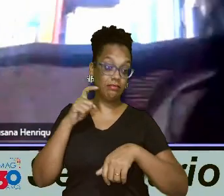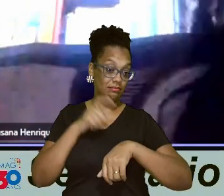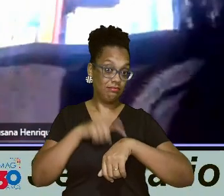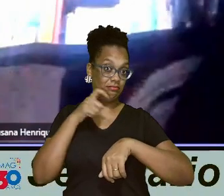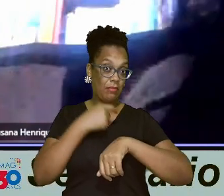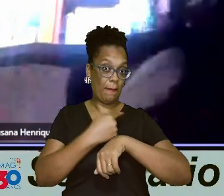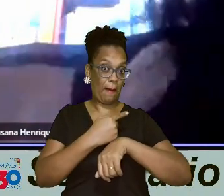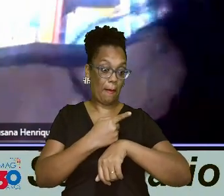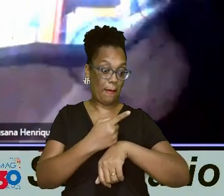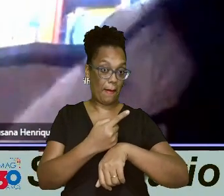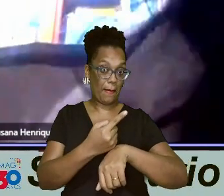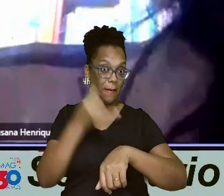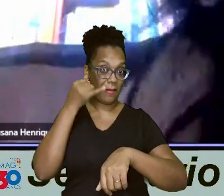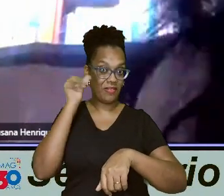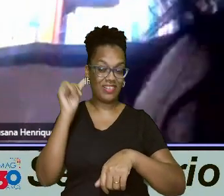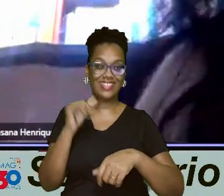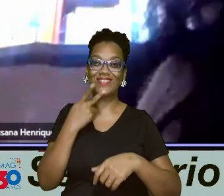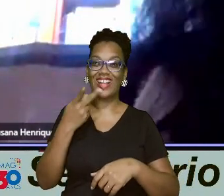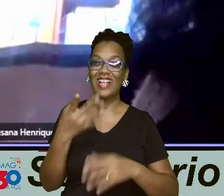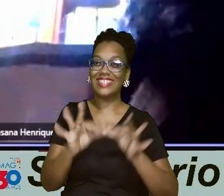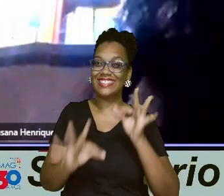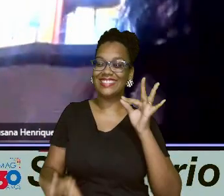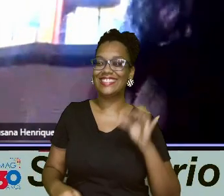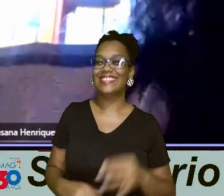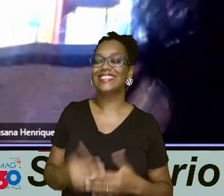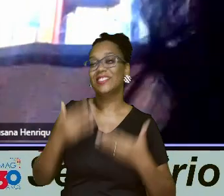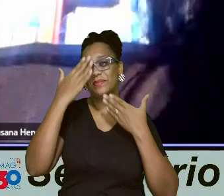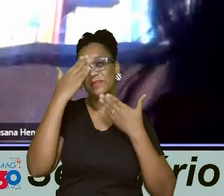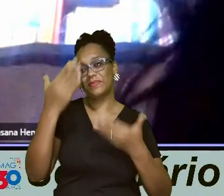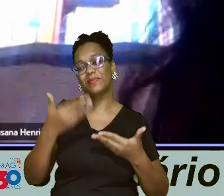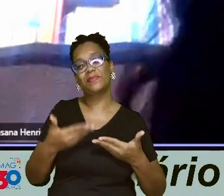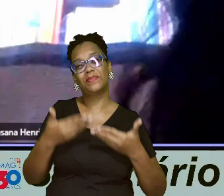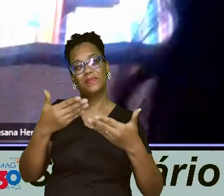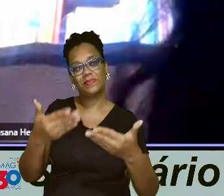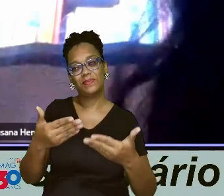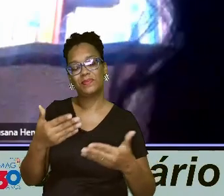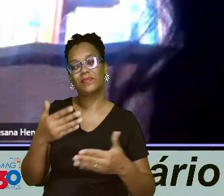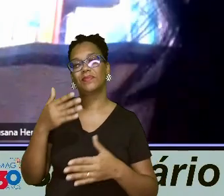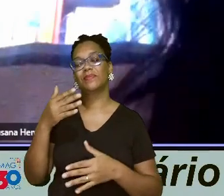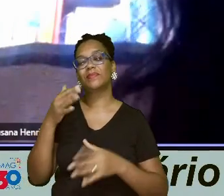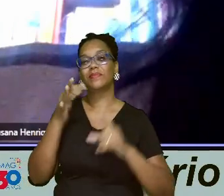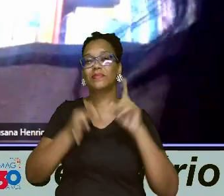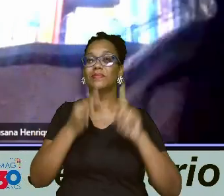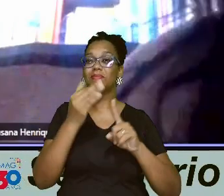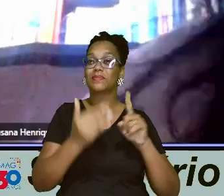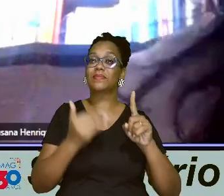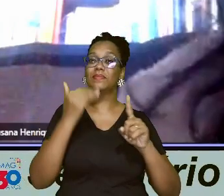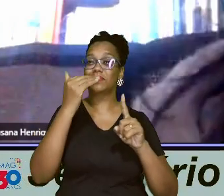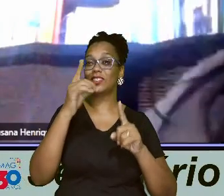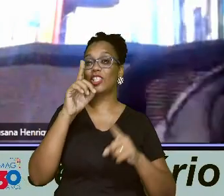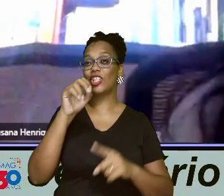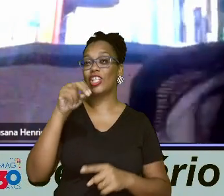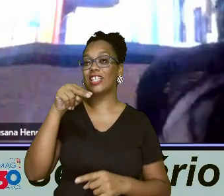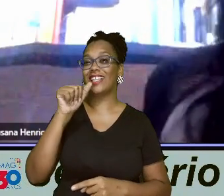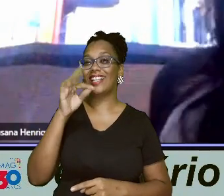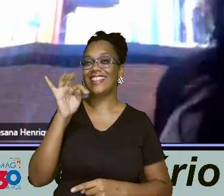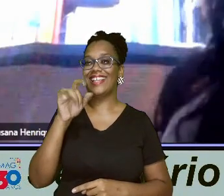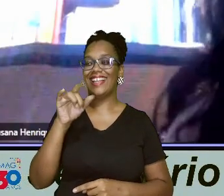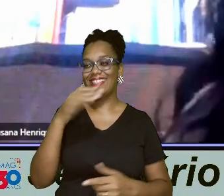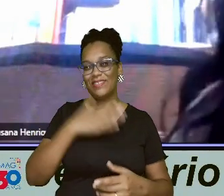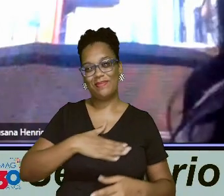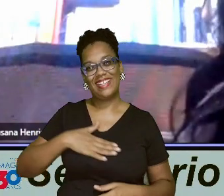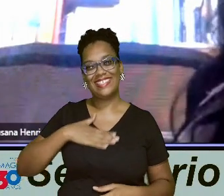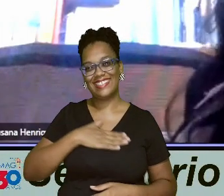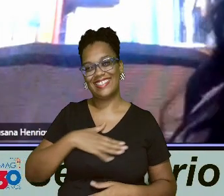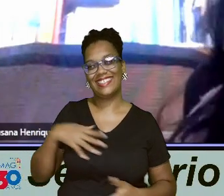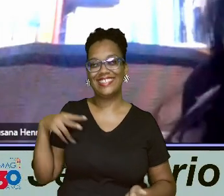rodar, para não passar, não estourar meu tempo. Mas queria agradecer o convite que me foi feito pelo desembargador Nadelli. É um grande prazer estar aqui de novo